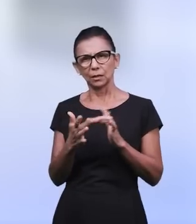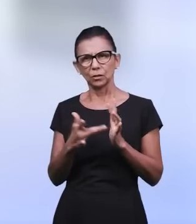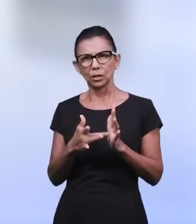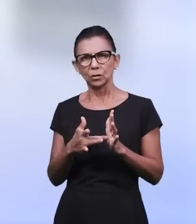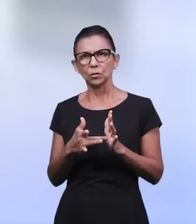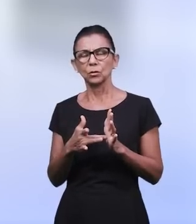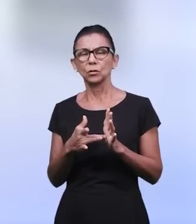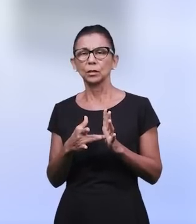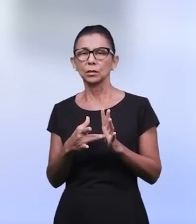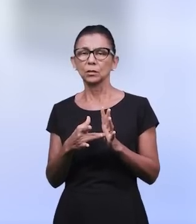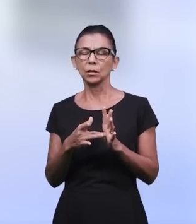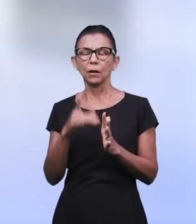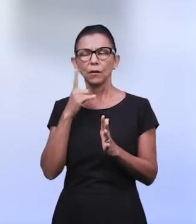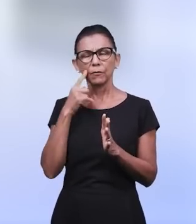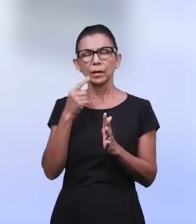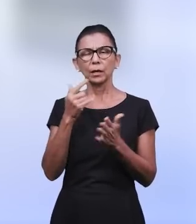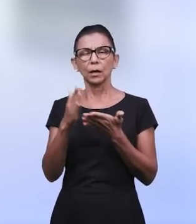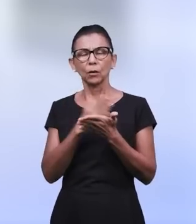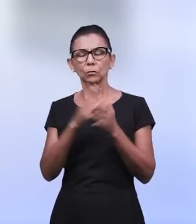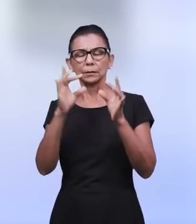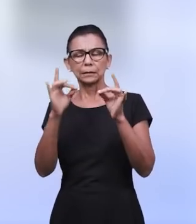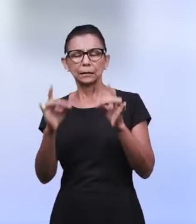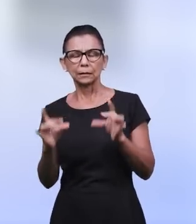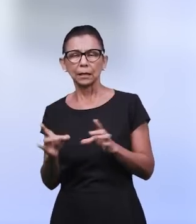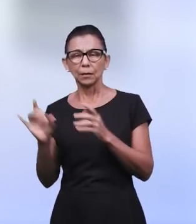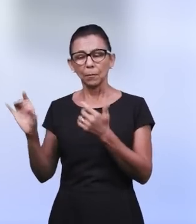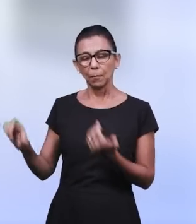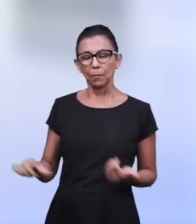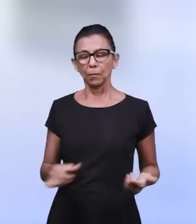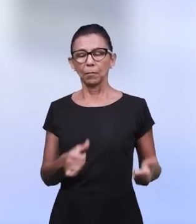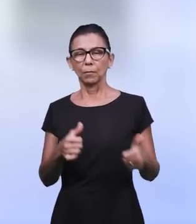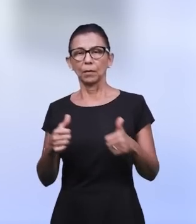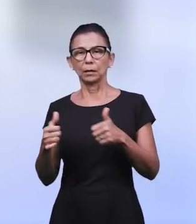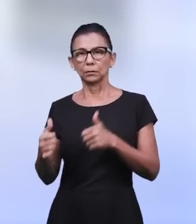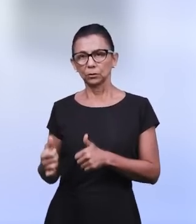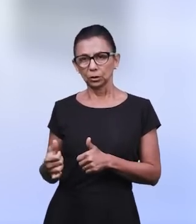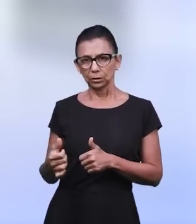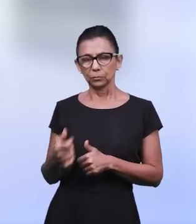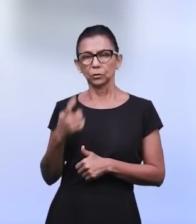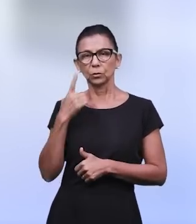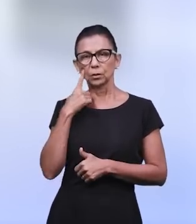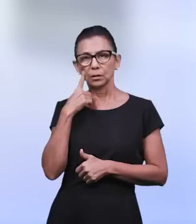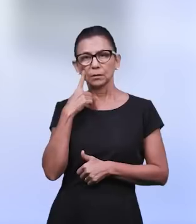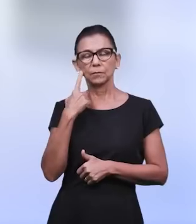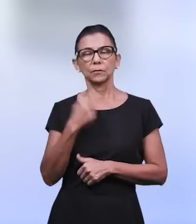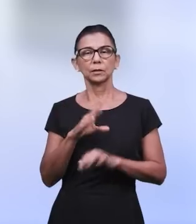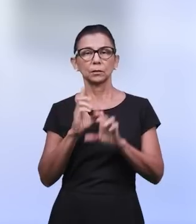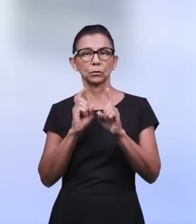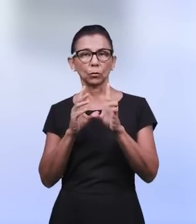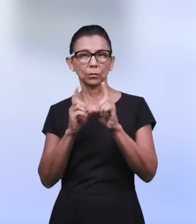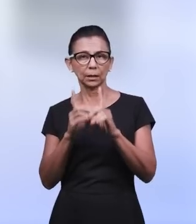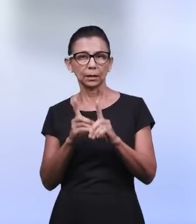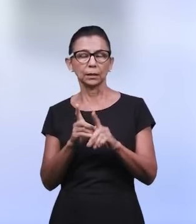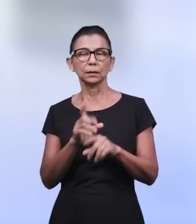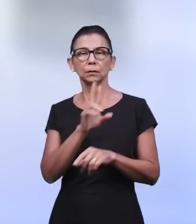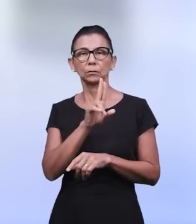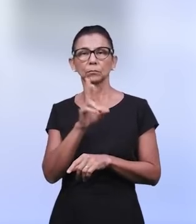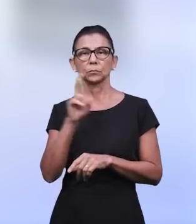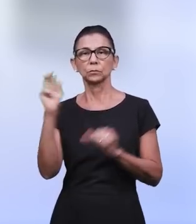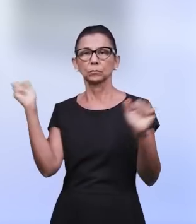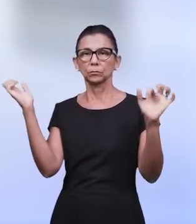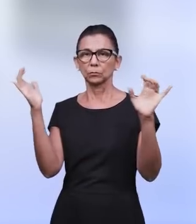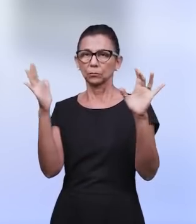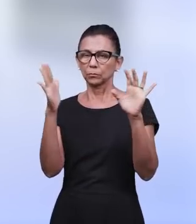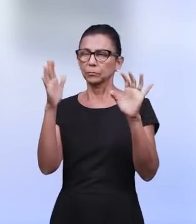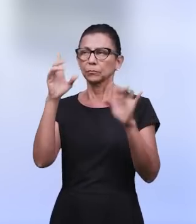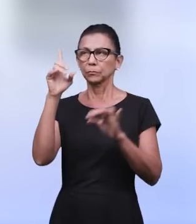alguns detalhes para o batismo nas águas. Receberam ali a doutrina da palavra e o ensino, e o nome do Senhor foi glorificado na vida